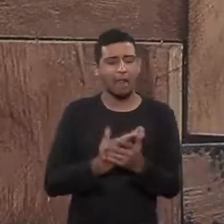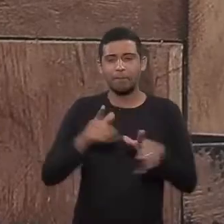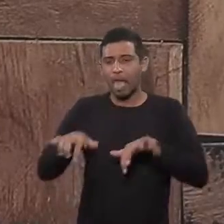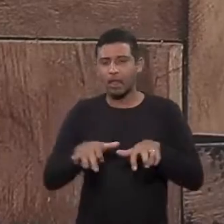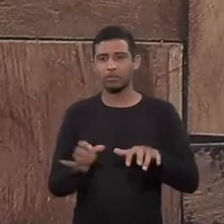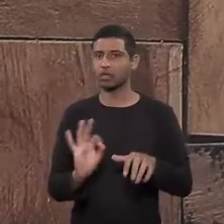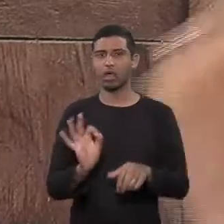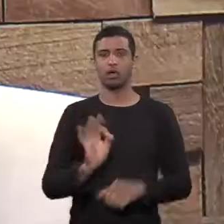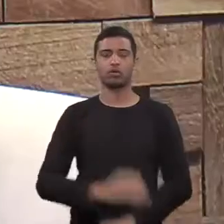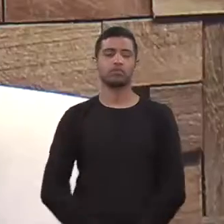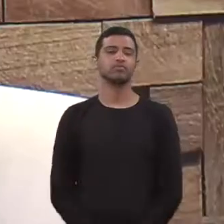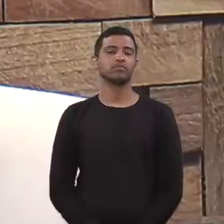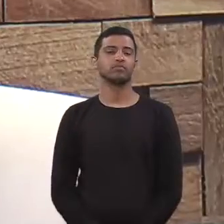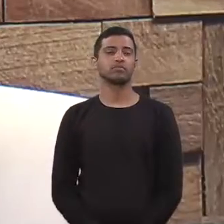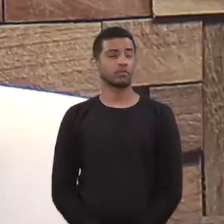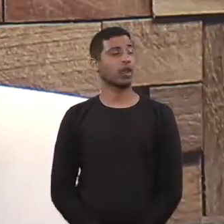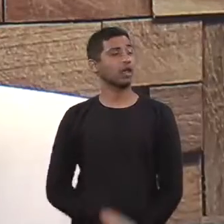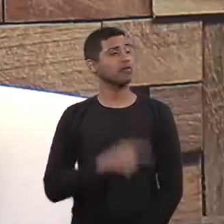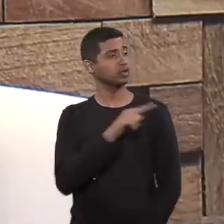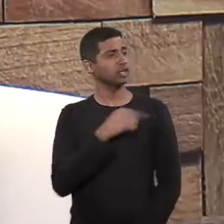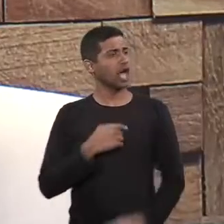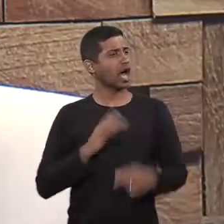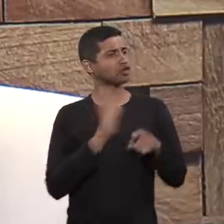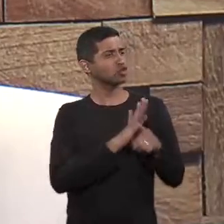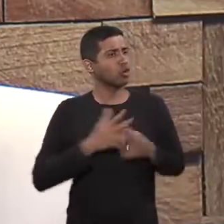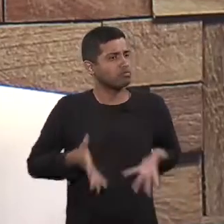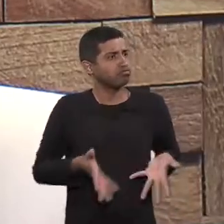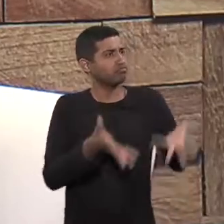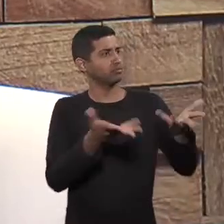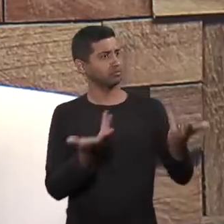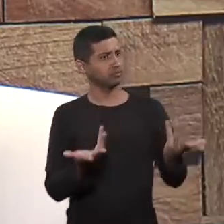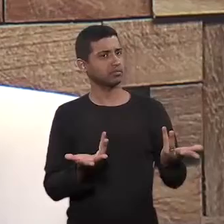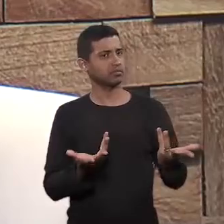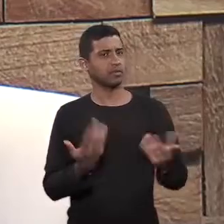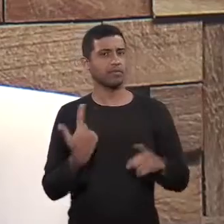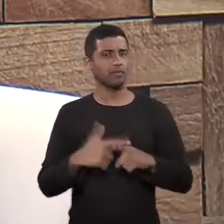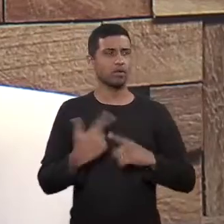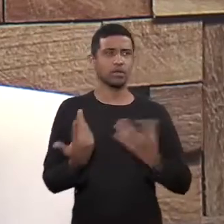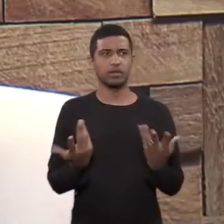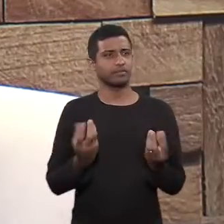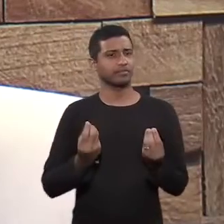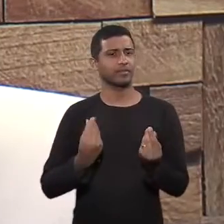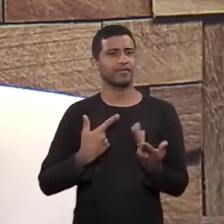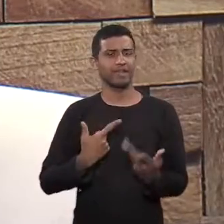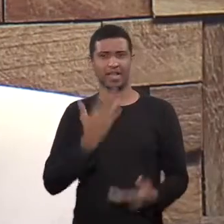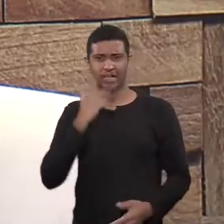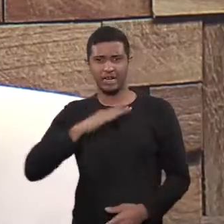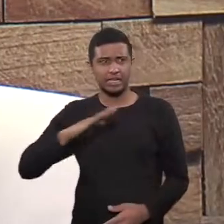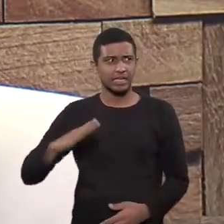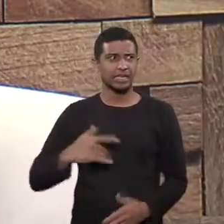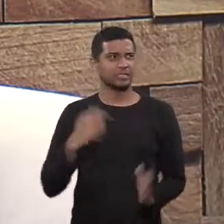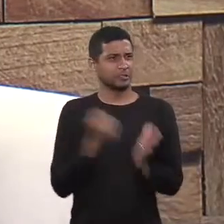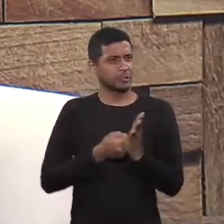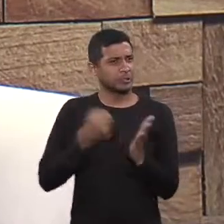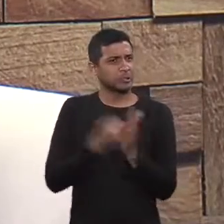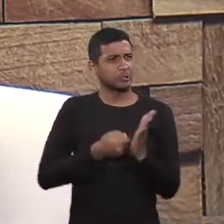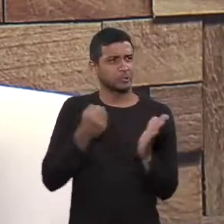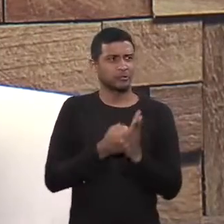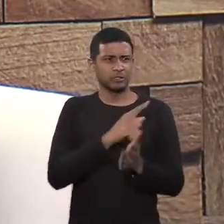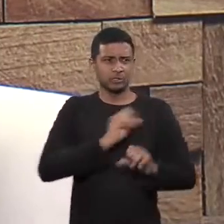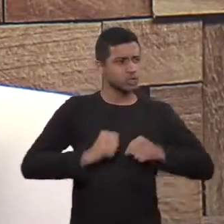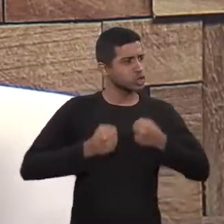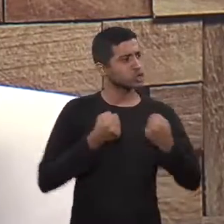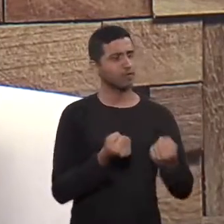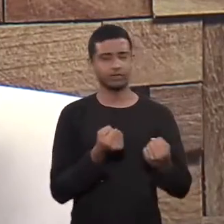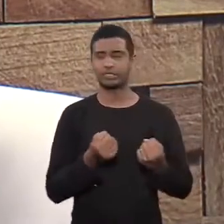estudar piano, sabe? Então, isso para você foi um estímulo, de certa forma? Porque era uma coisa que, para uma criança, exigia